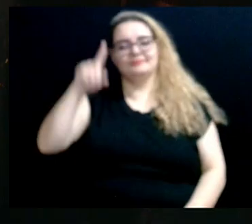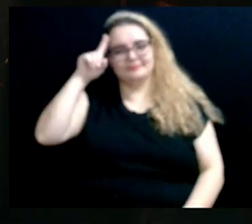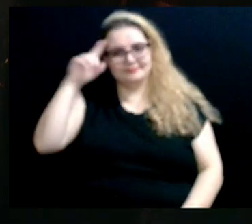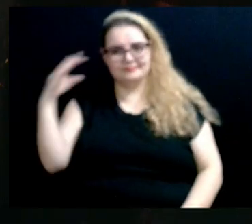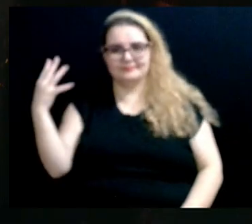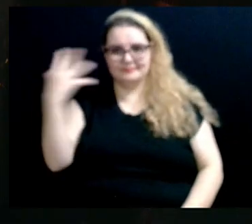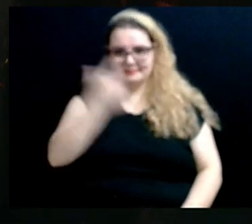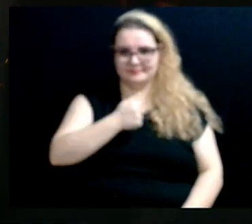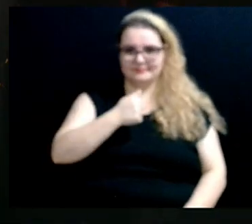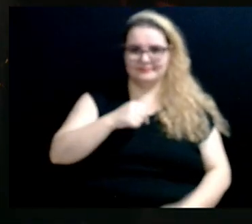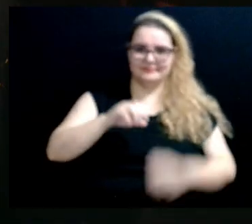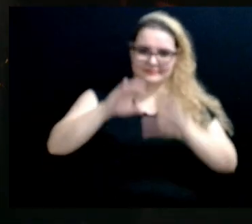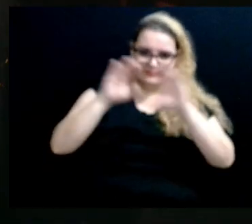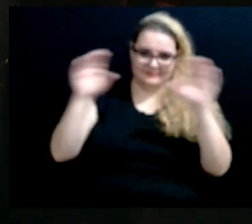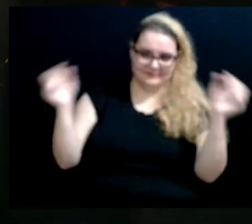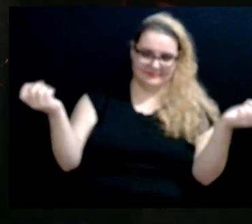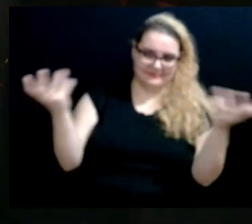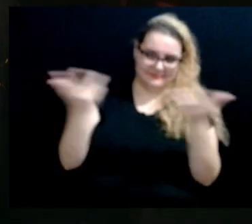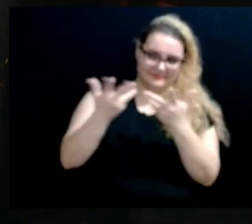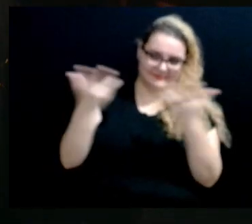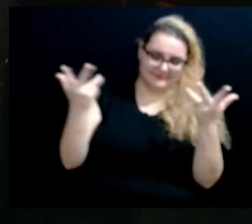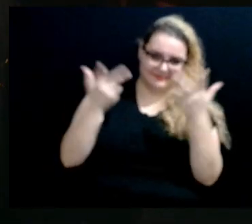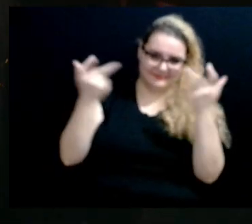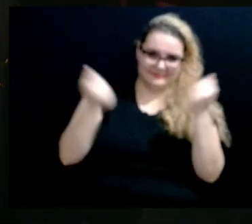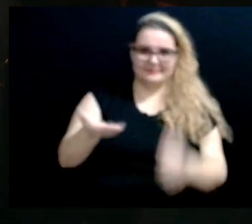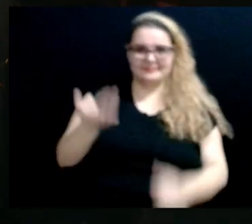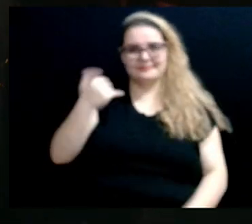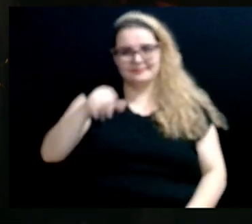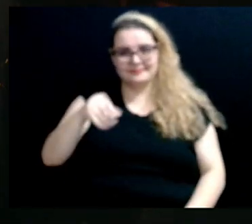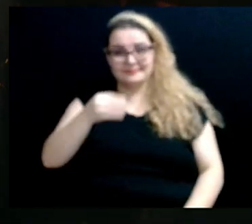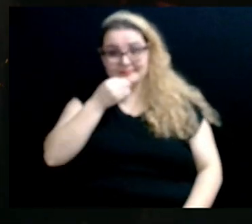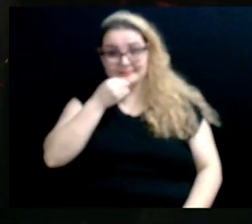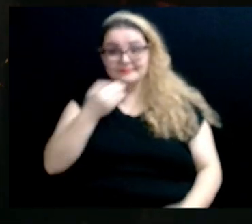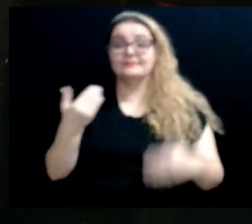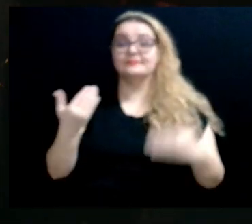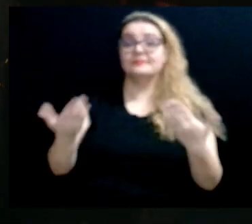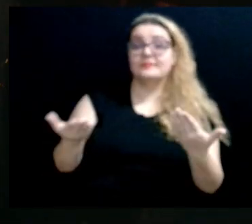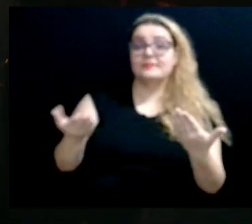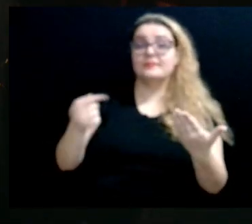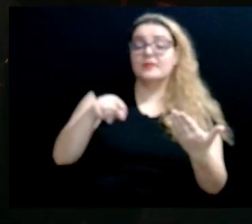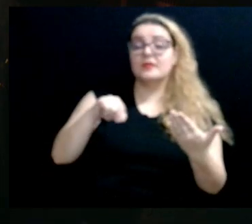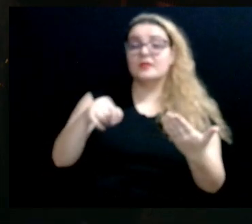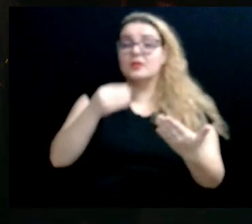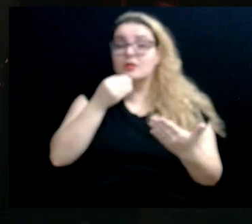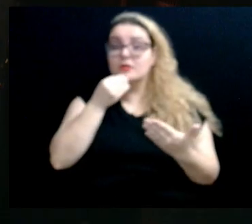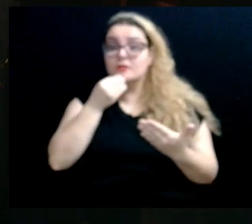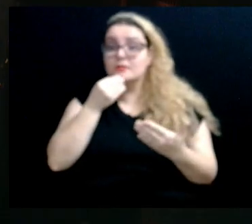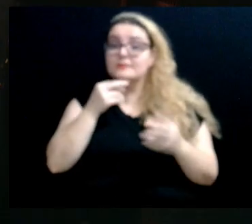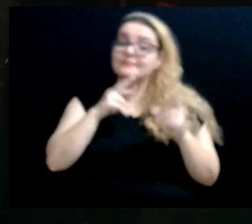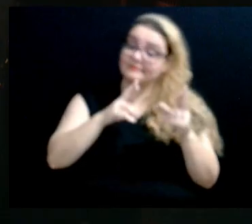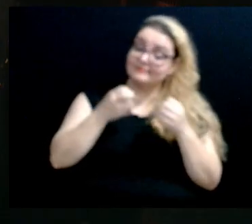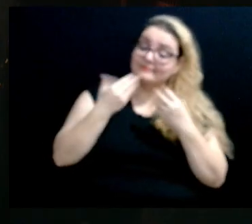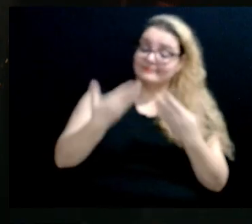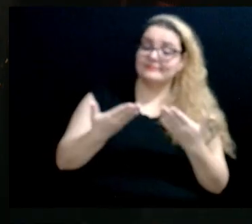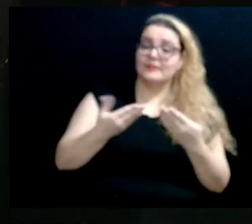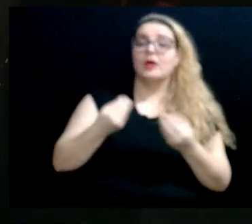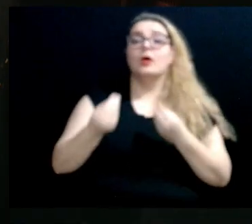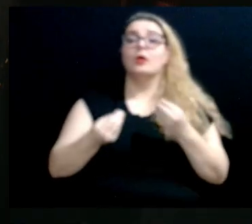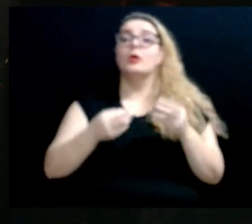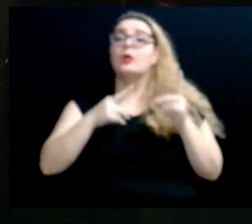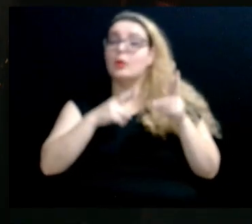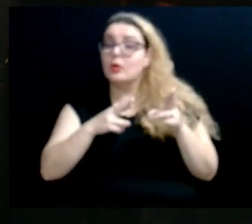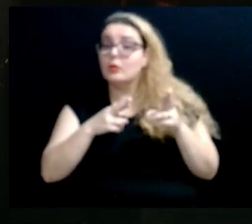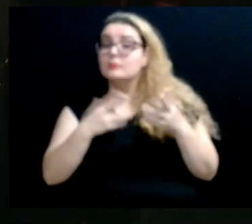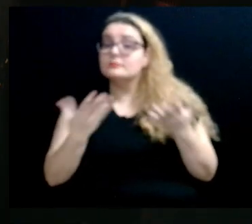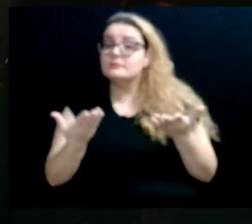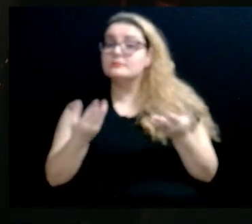tá maravilhoso, bora aproveitar. E aí, se você vai aproveitar, se você dormiu bem, como é que tem sido a sua noite de sono? A